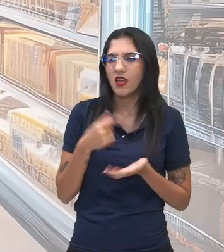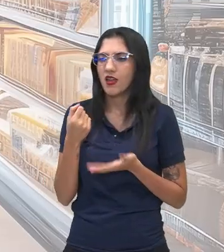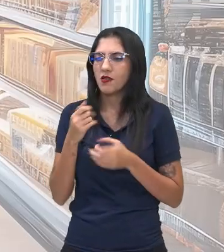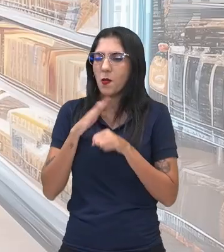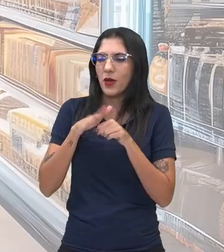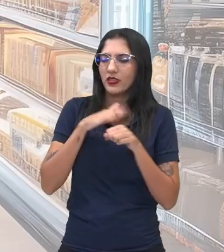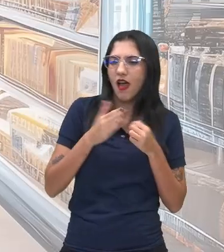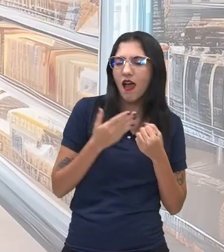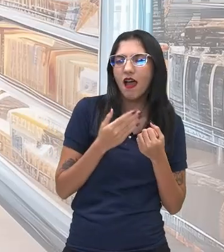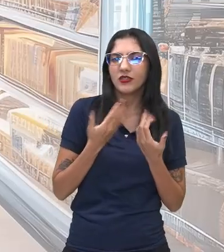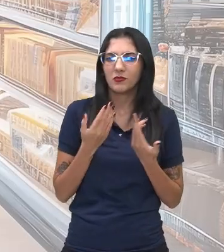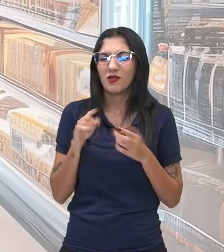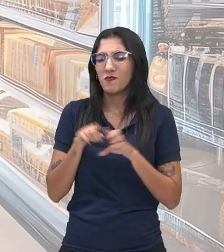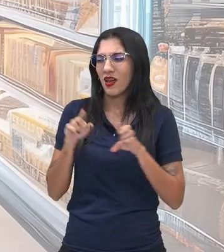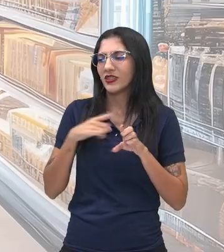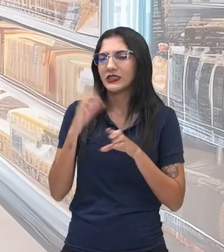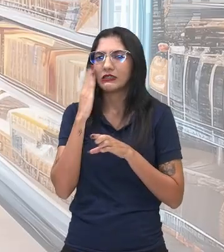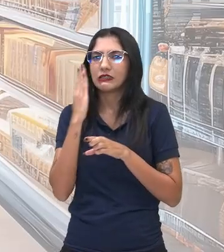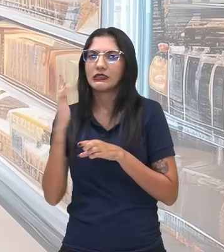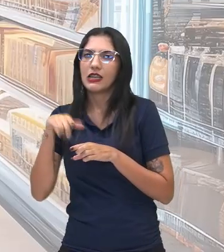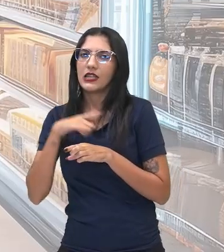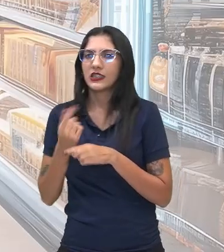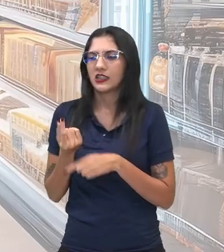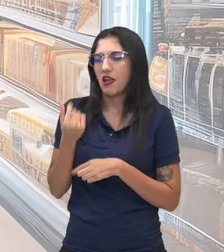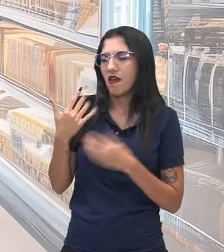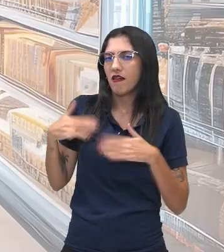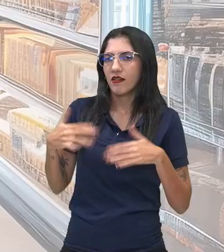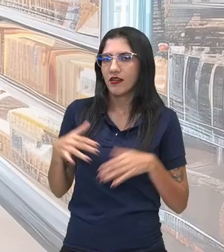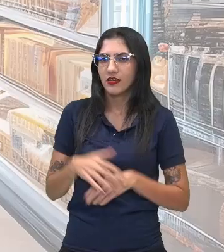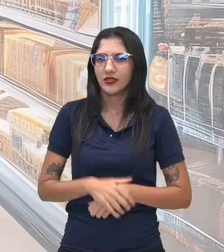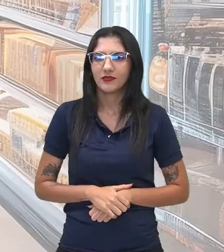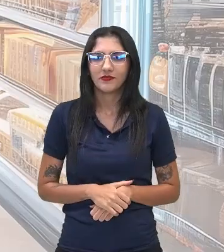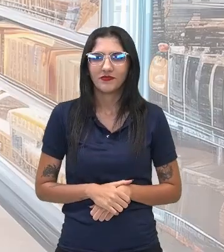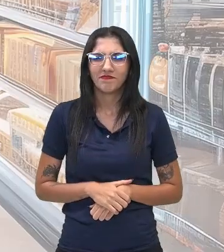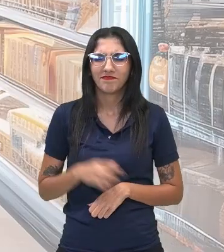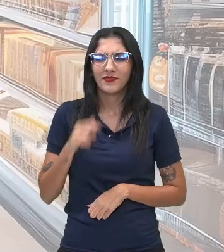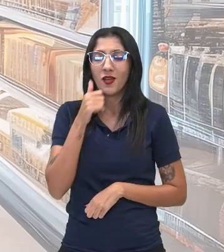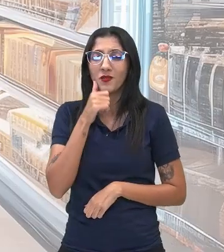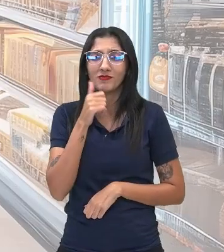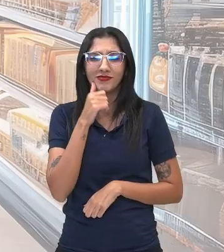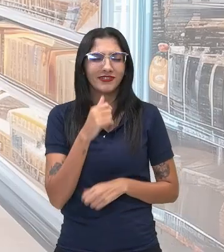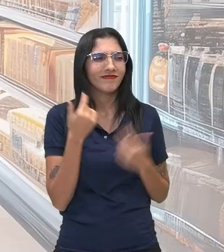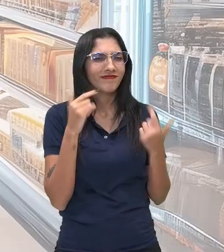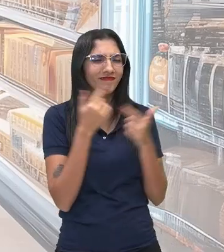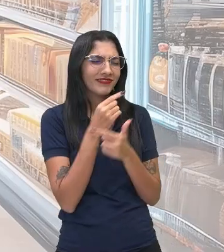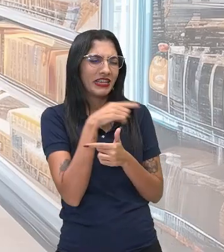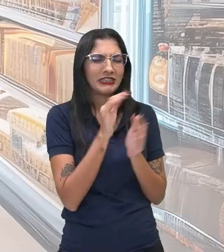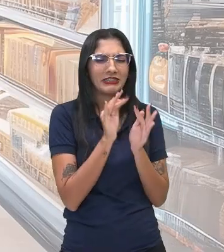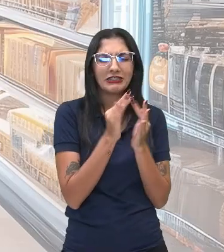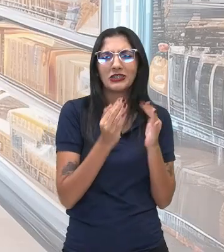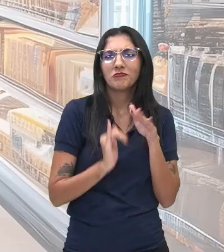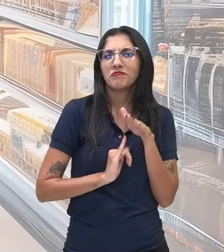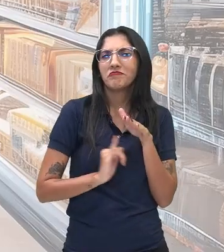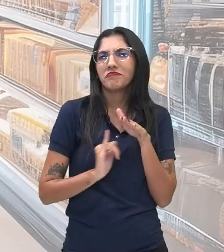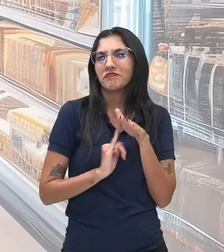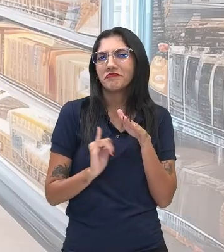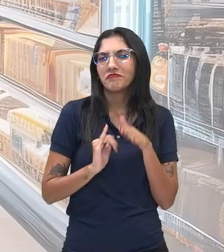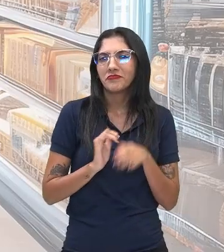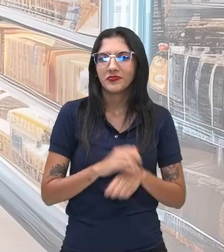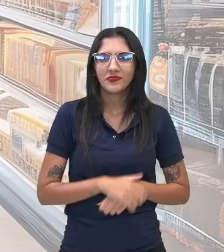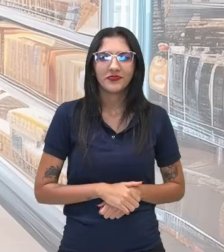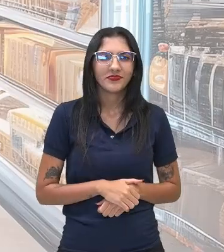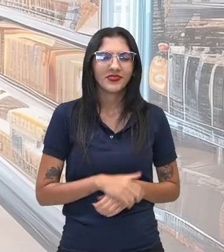o resto realmente aqui, ó, tá osso. Dona Clara riu da simplicidade de Zé e respondeu: